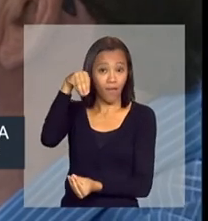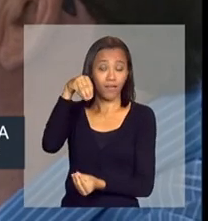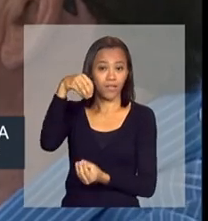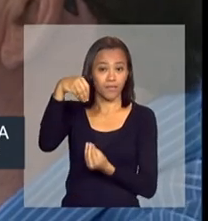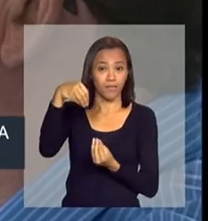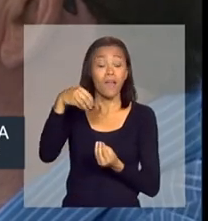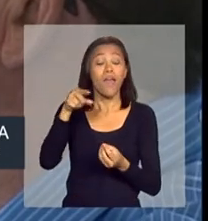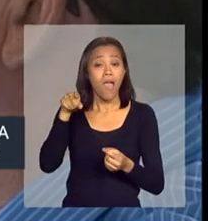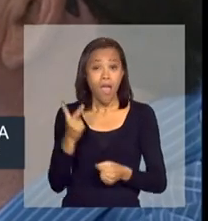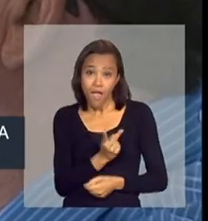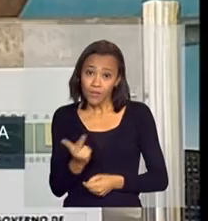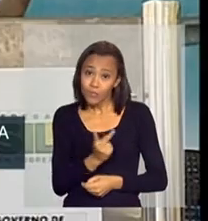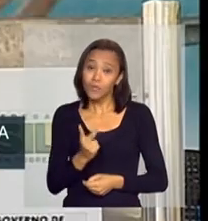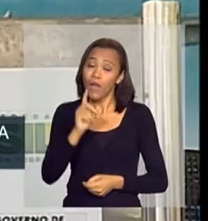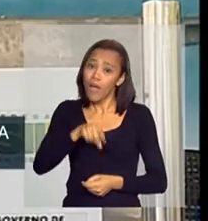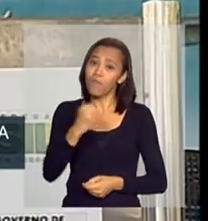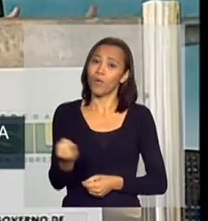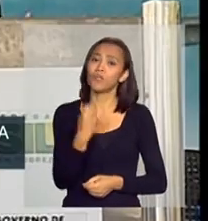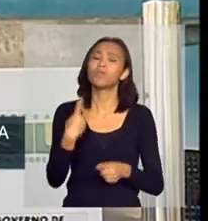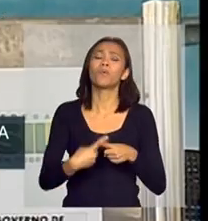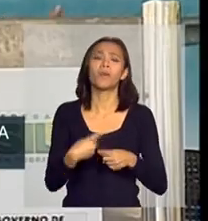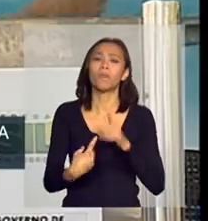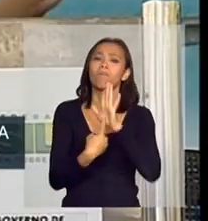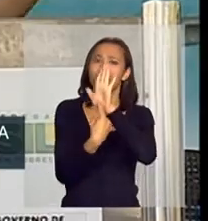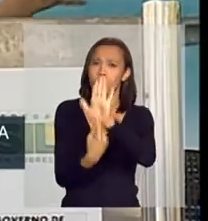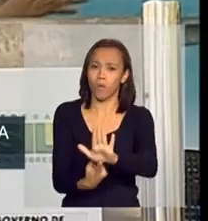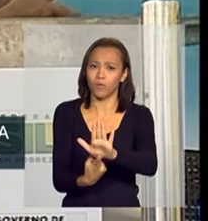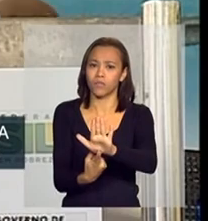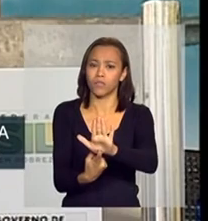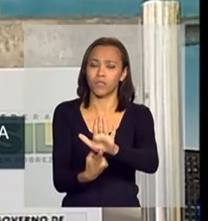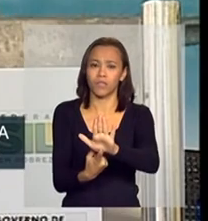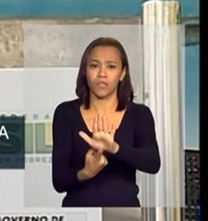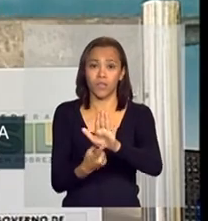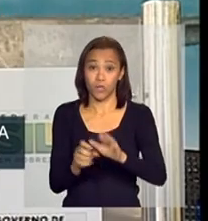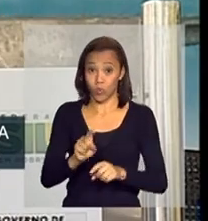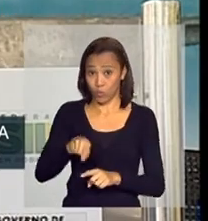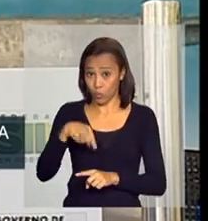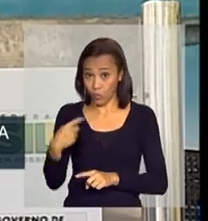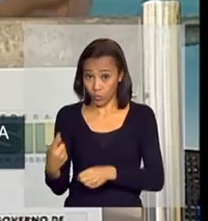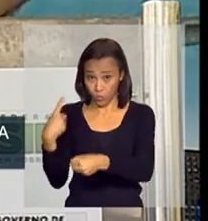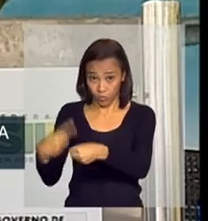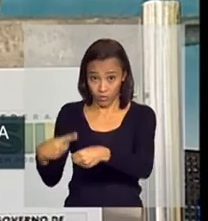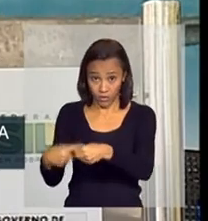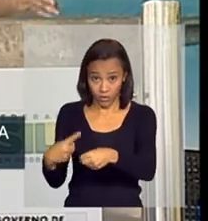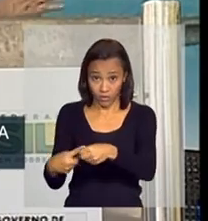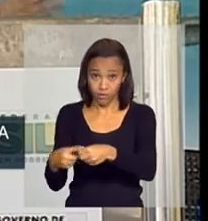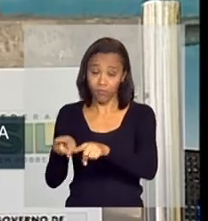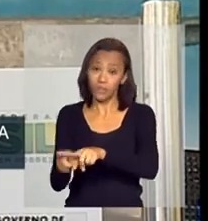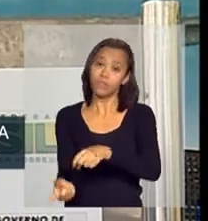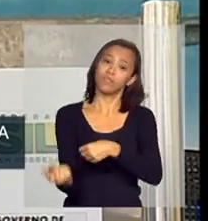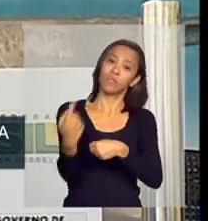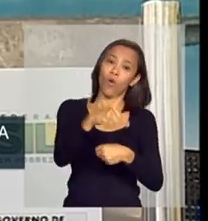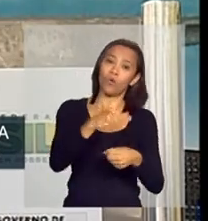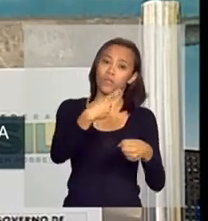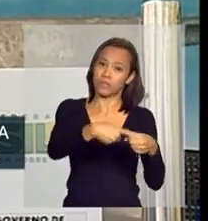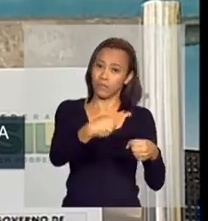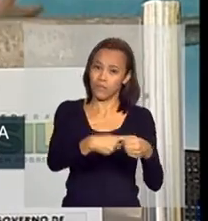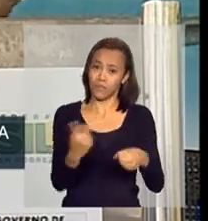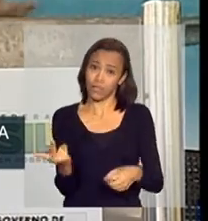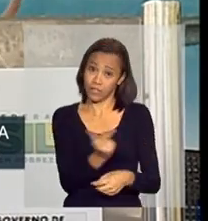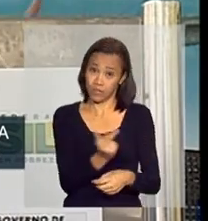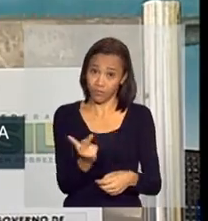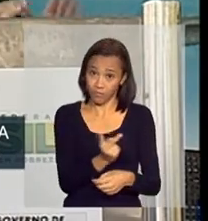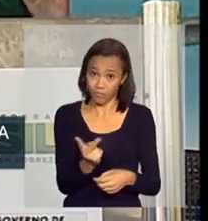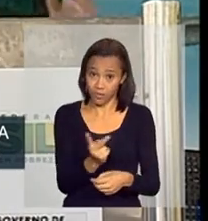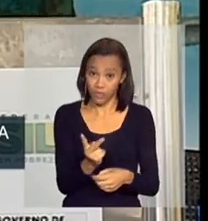importantes porque elas justamente mostram isso. Mostram o lado de Estância e o lado de Indiaroba,